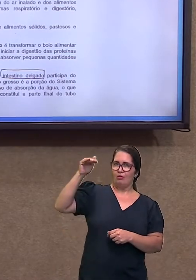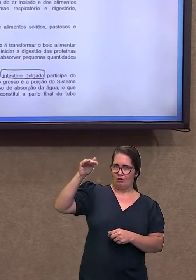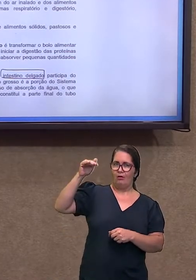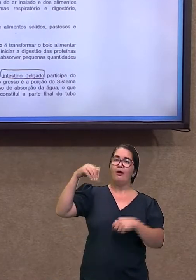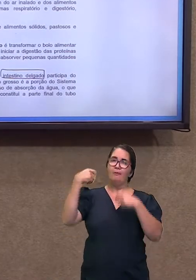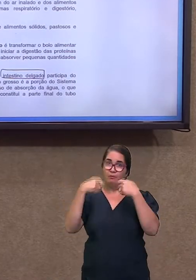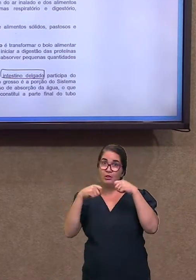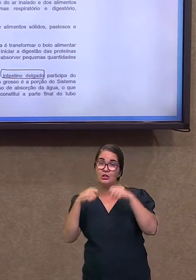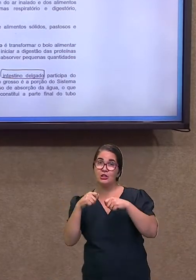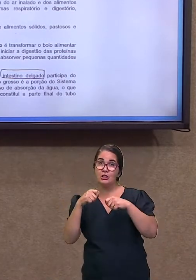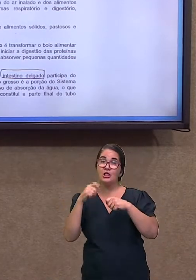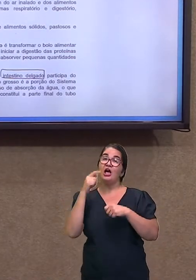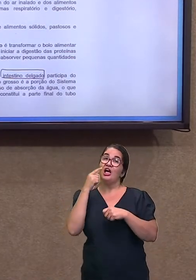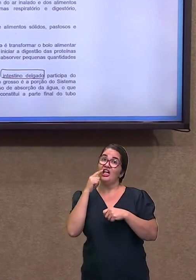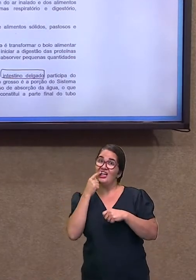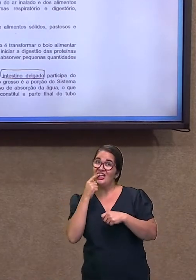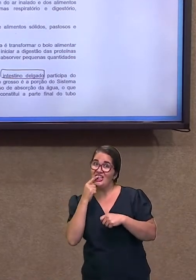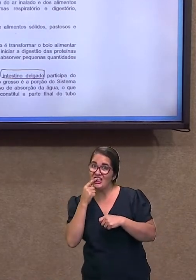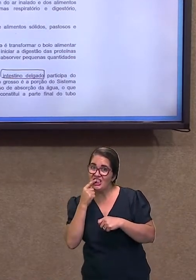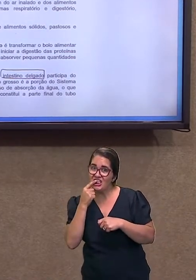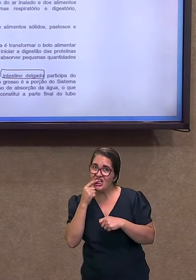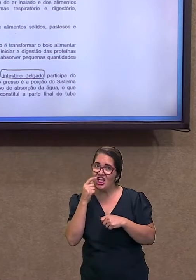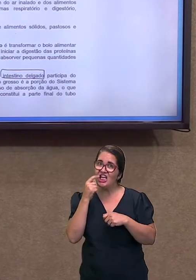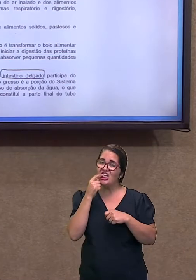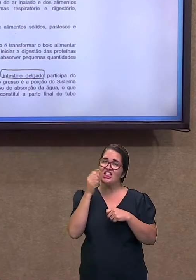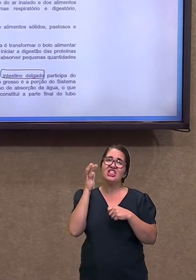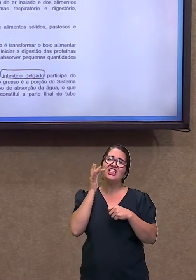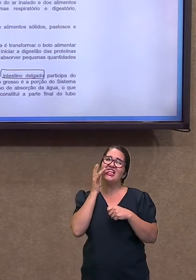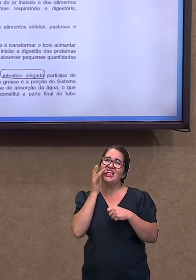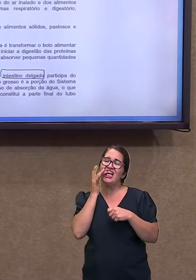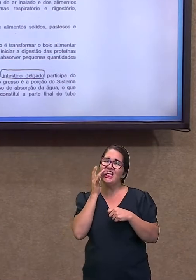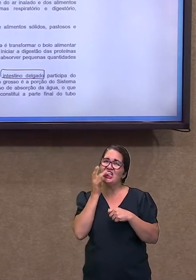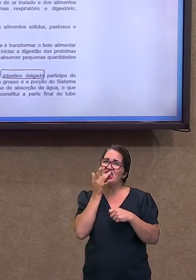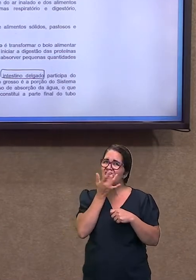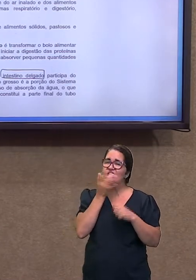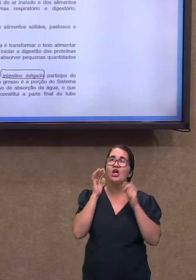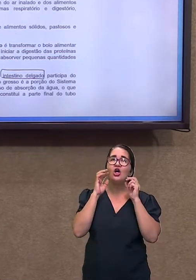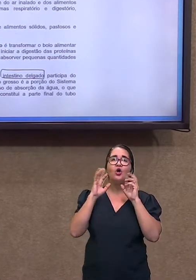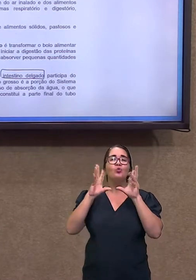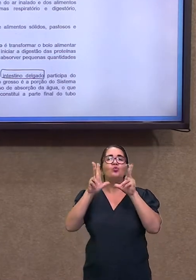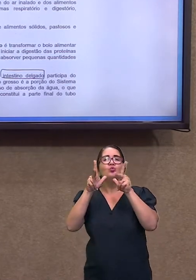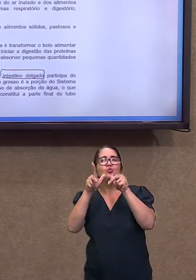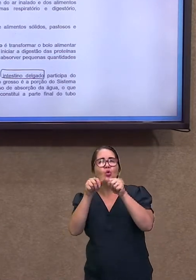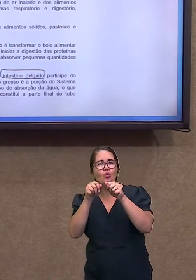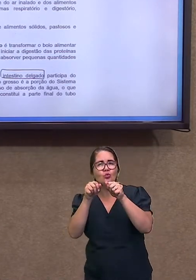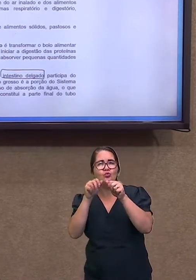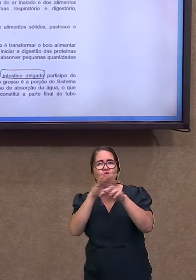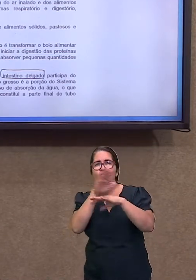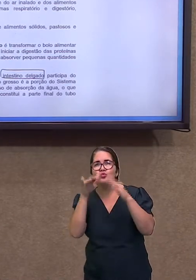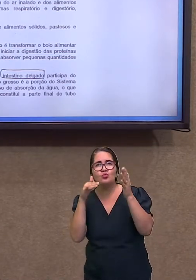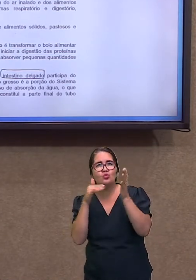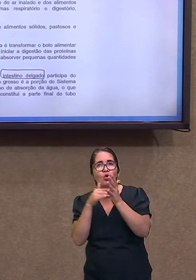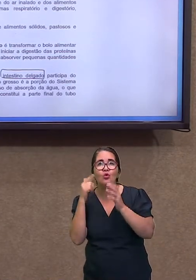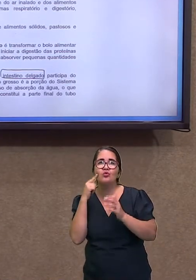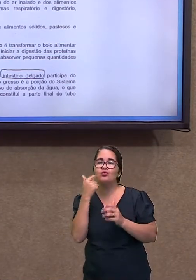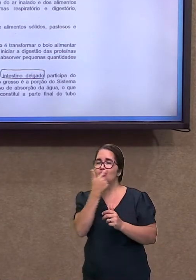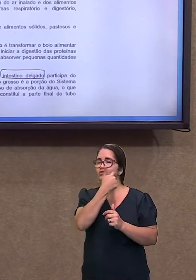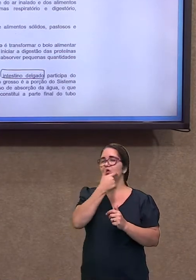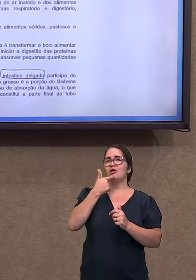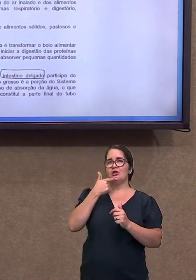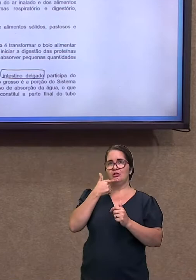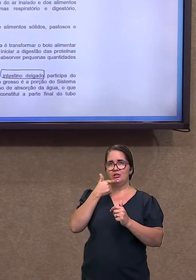minha alimentação. Então, uma higiene correta da minha boca, né? Eu tenho que escovar os dentes após